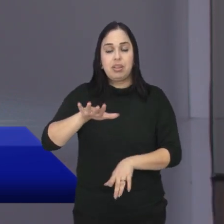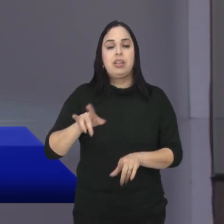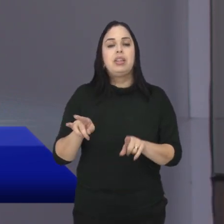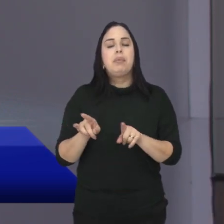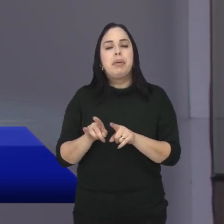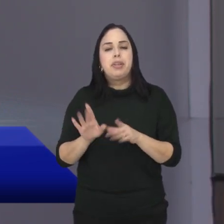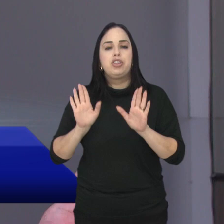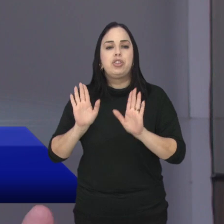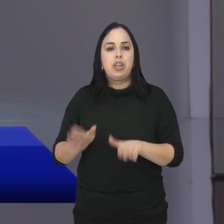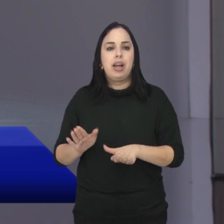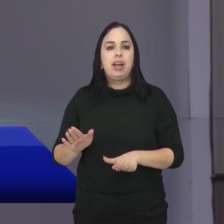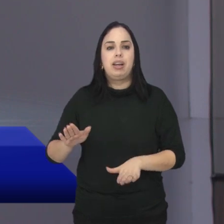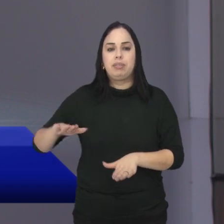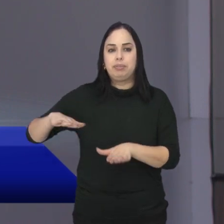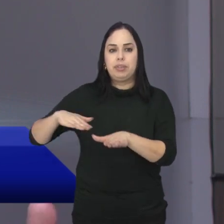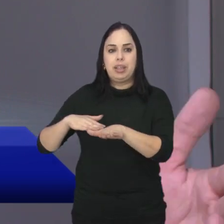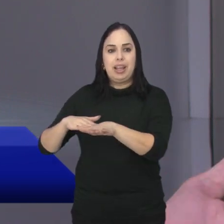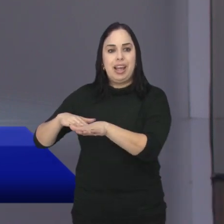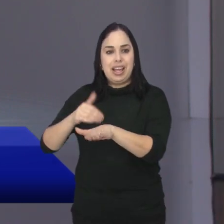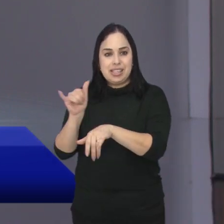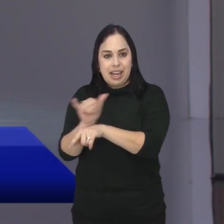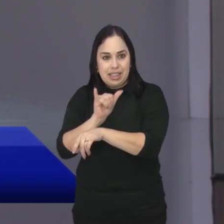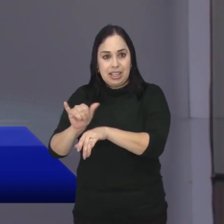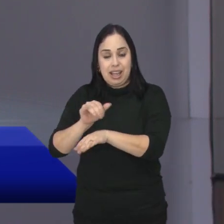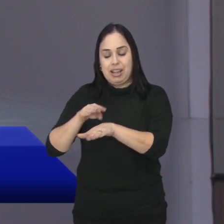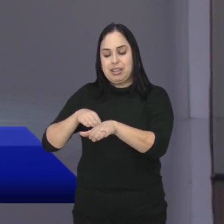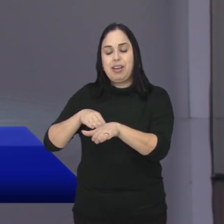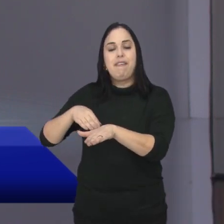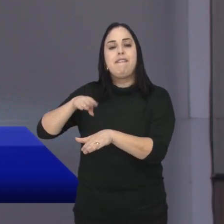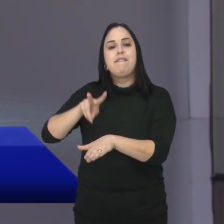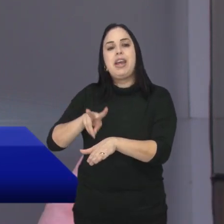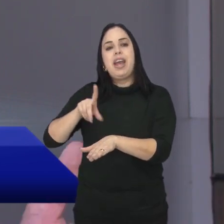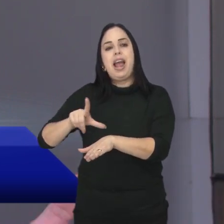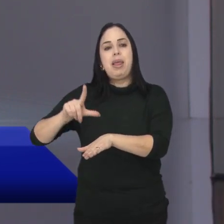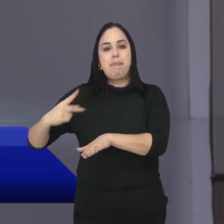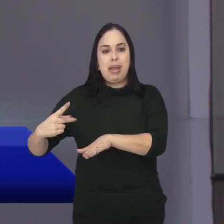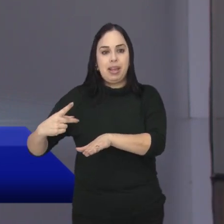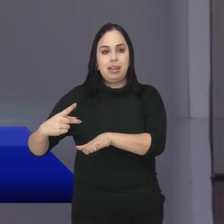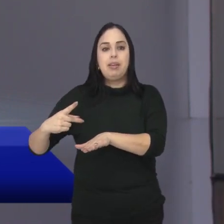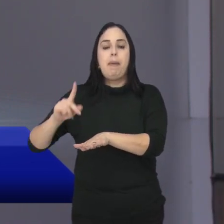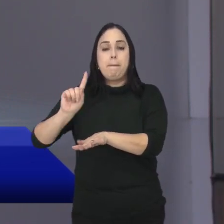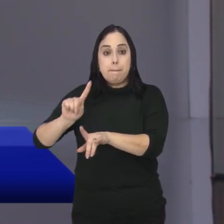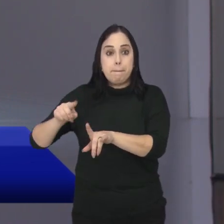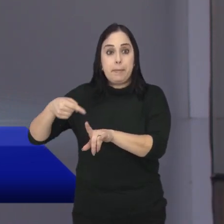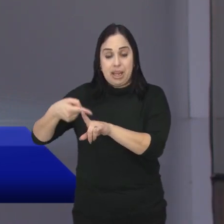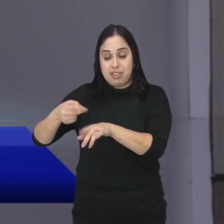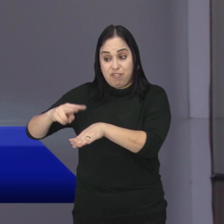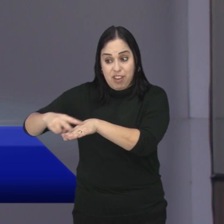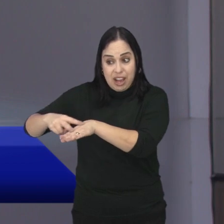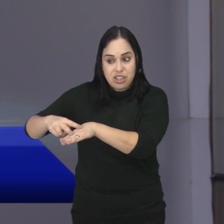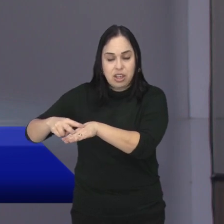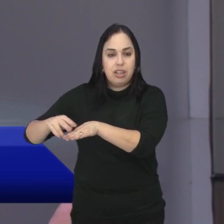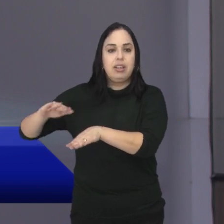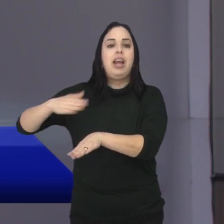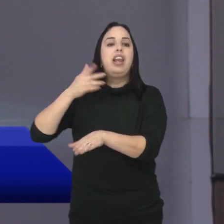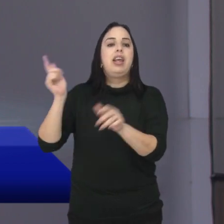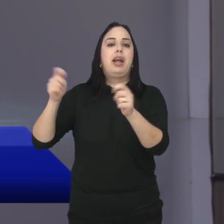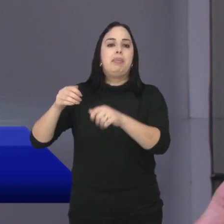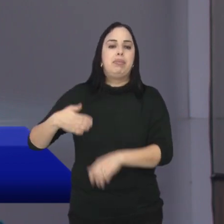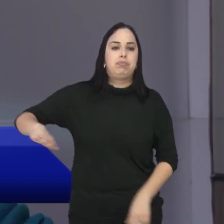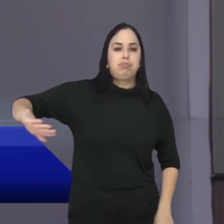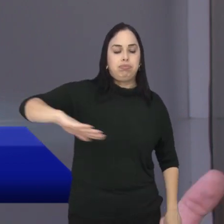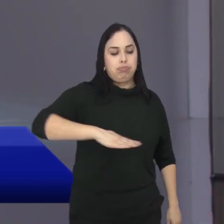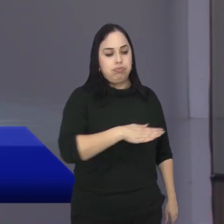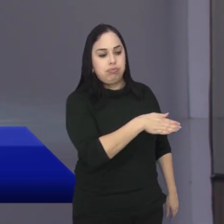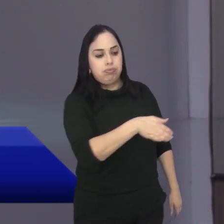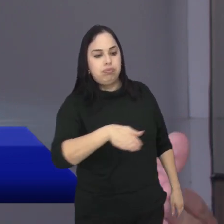até um atendimento com a linha, os ônibus do VLP, né? Ele atende agora além da linha verde. Então ele consegue